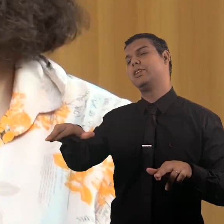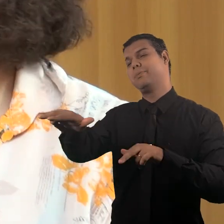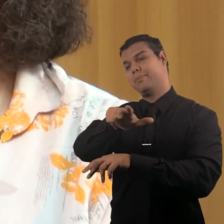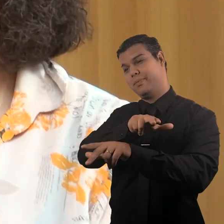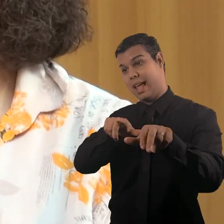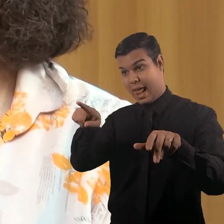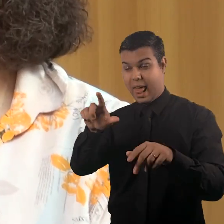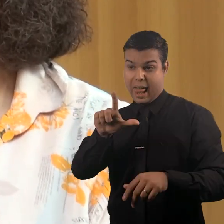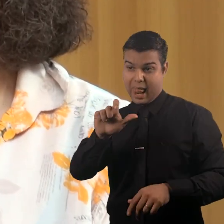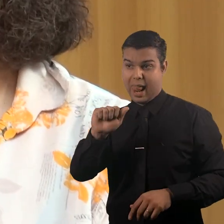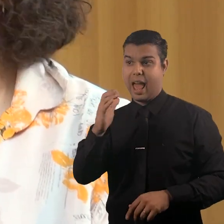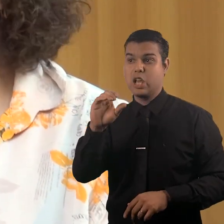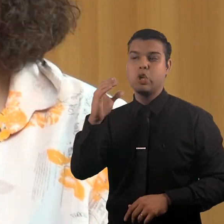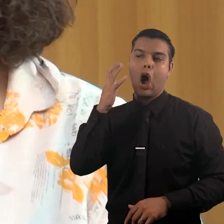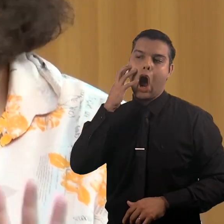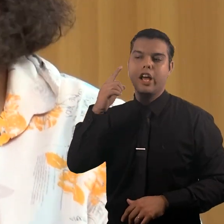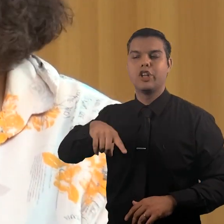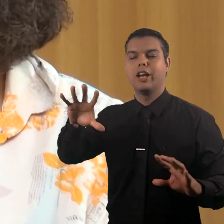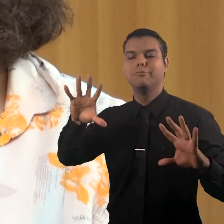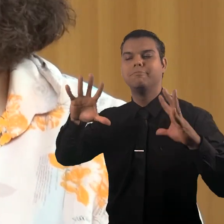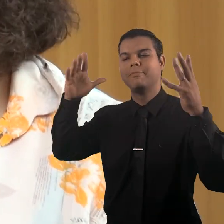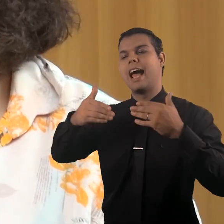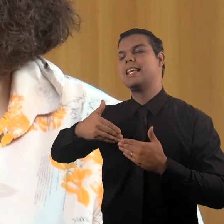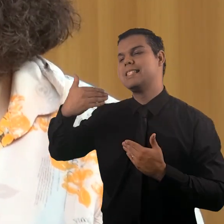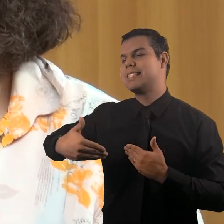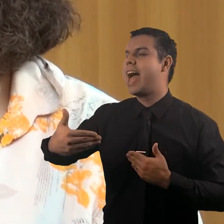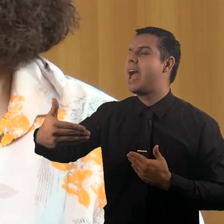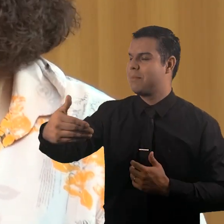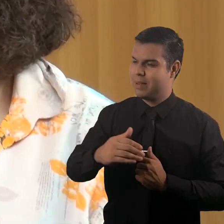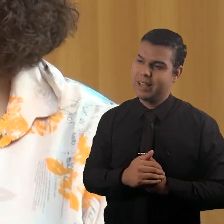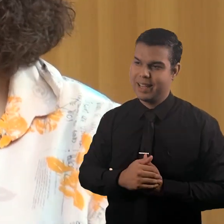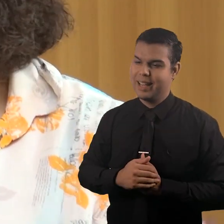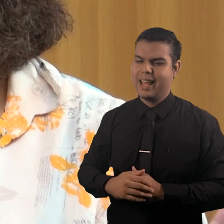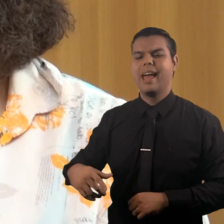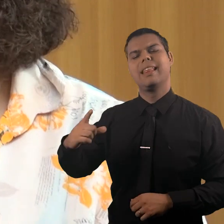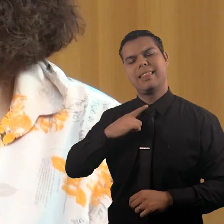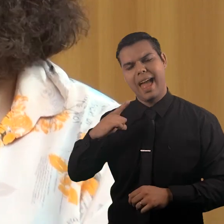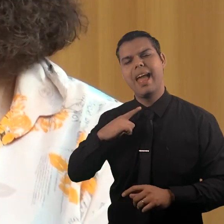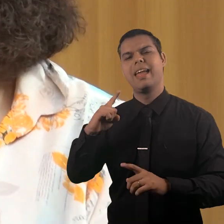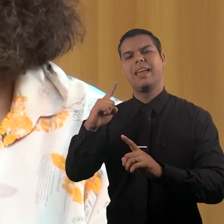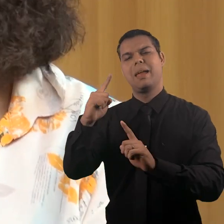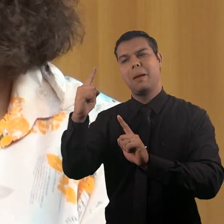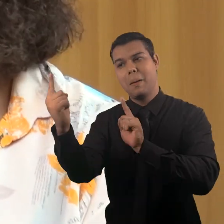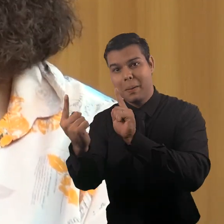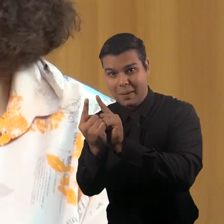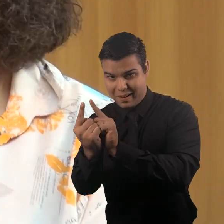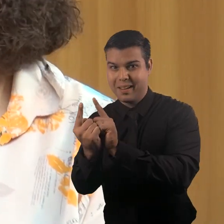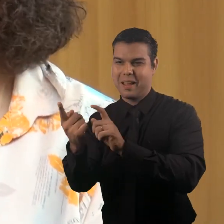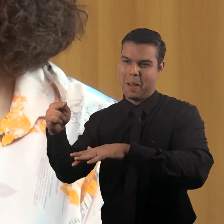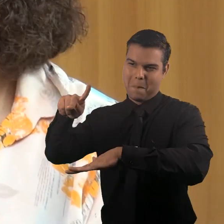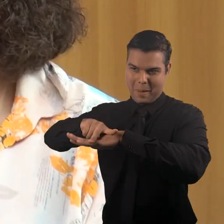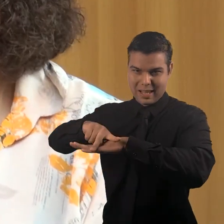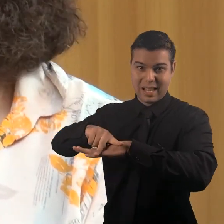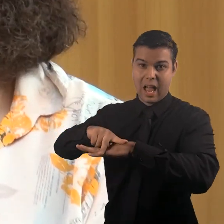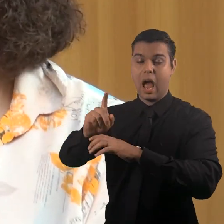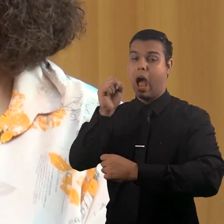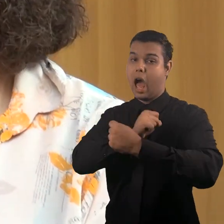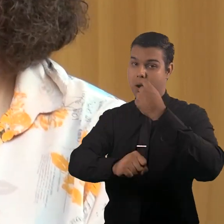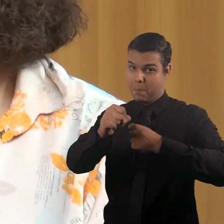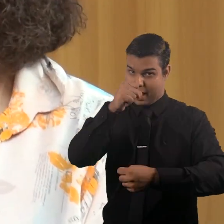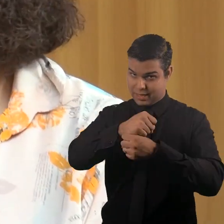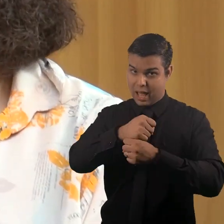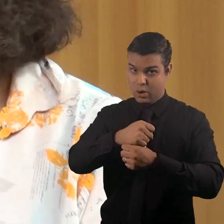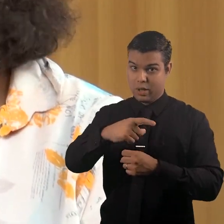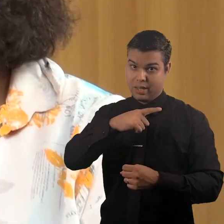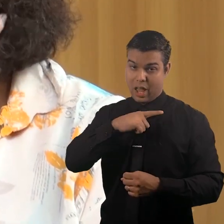cada instituição, né? Na Las Rosas, a gente celebra o tempo inteiro. Então, já cansamos de atender paciente, assim,